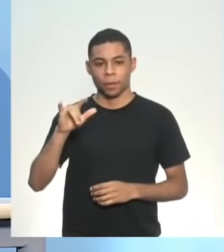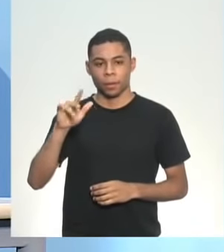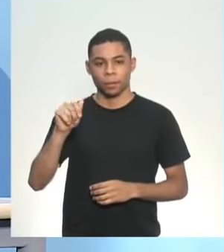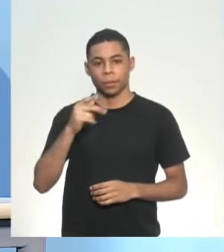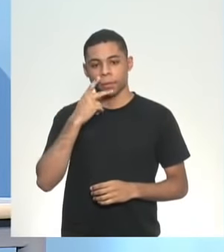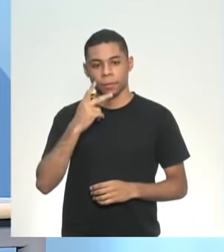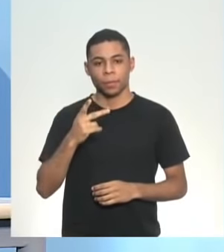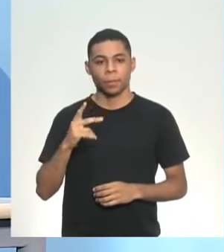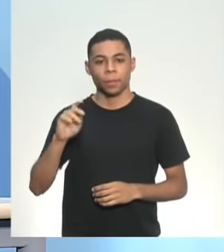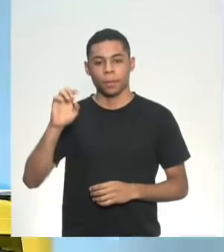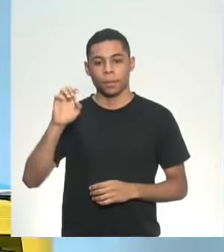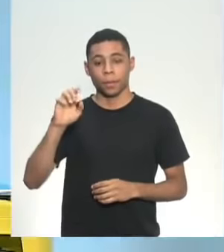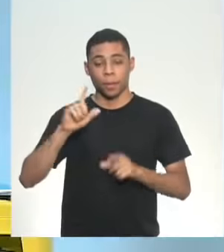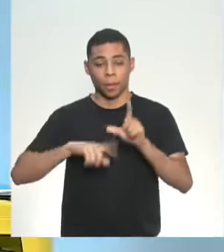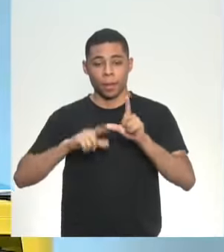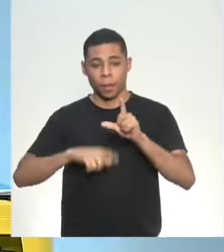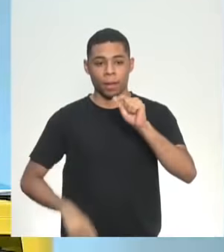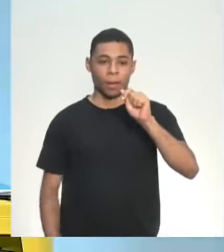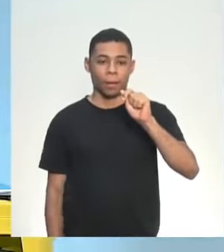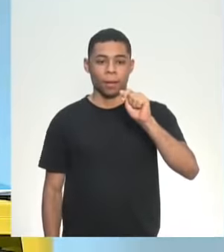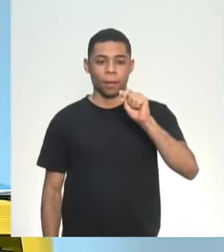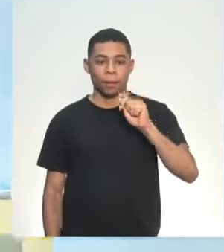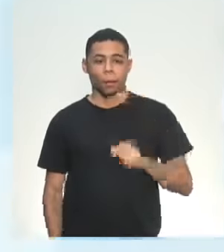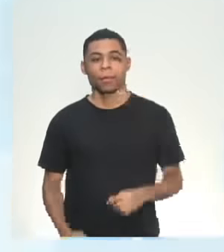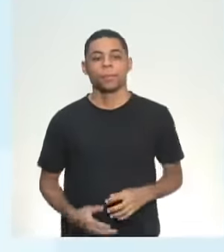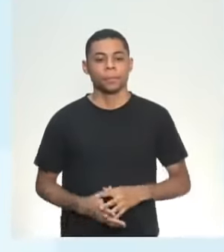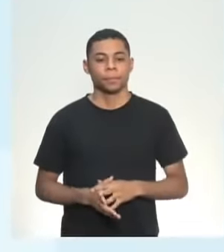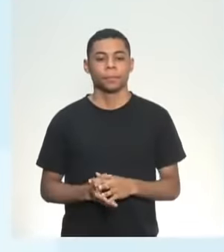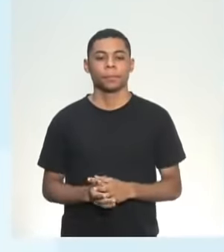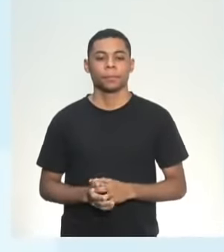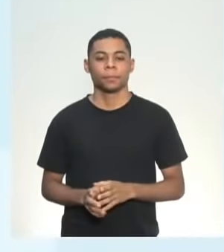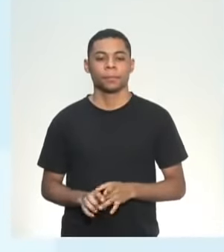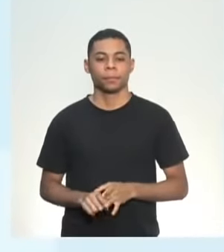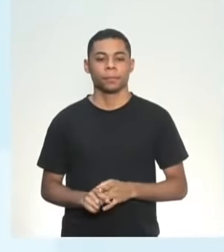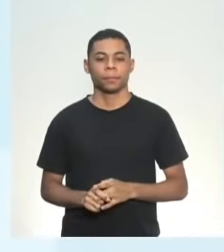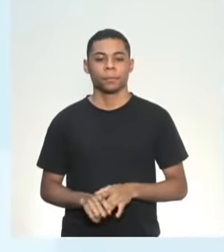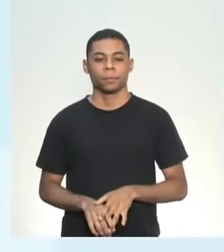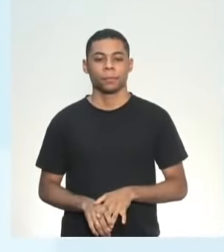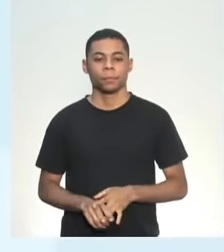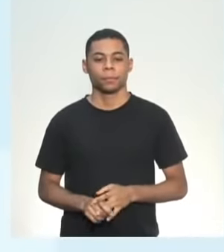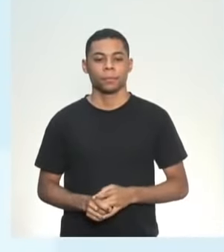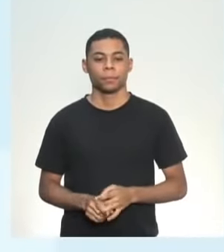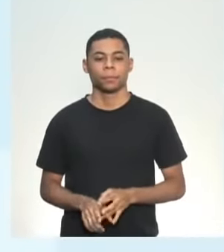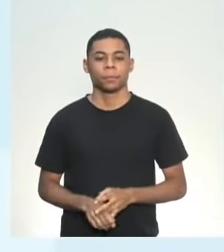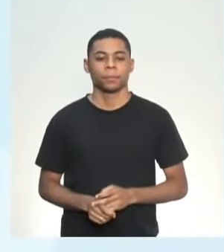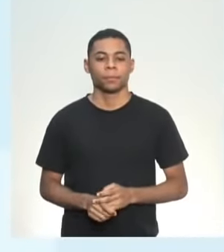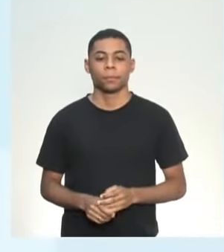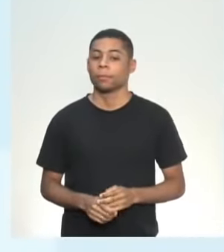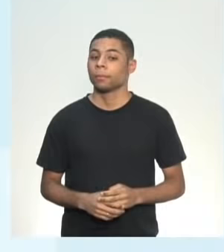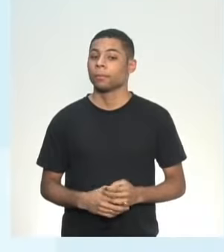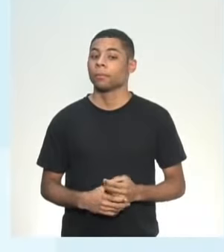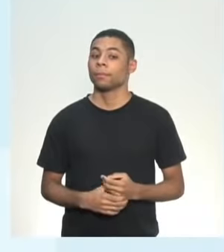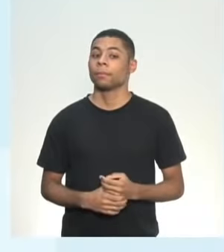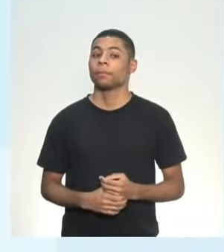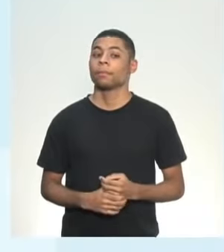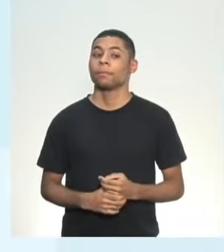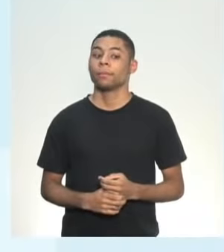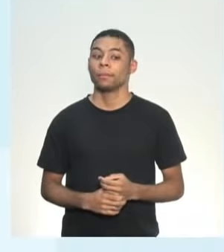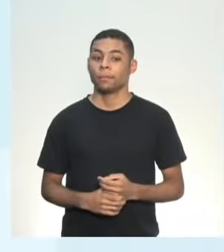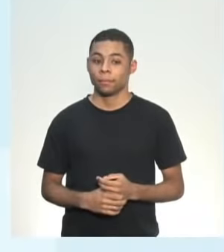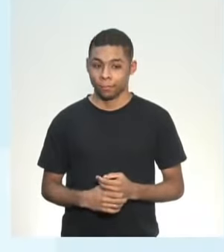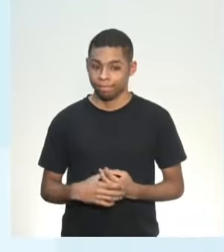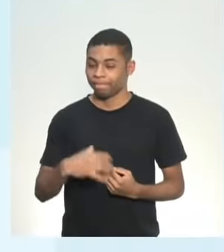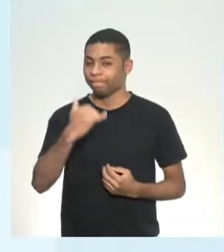Ei letra a letra A vamos ver se a letra A vezes não vai aparecer aí para vocês a resposta e na